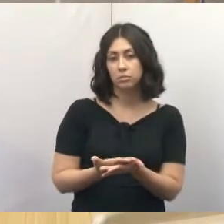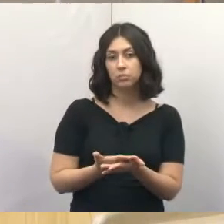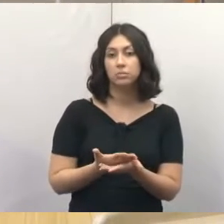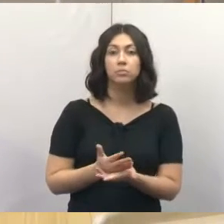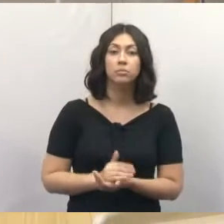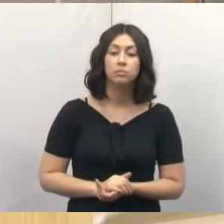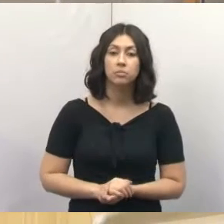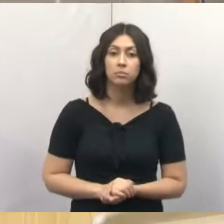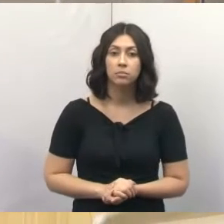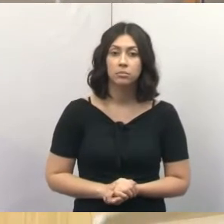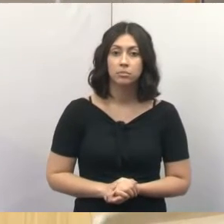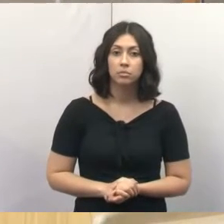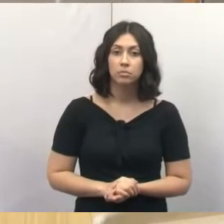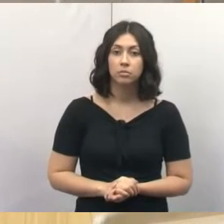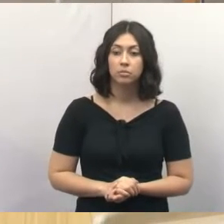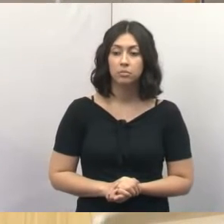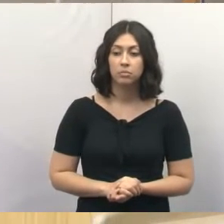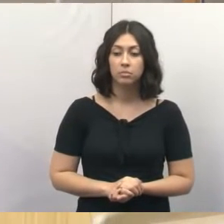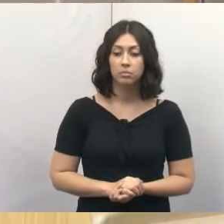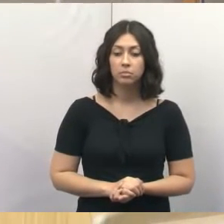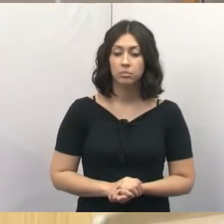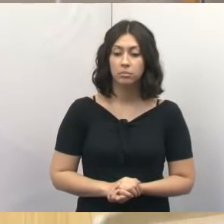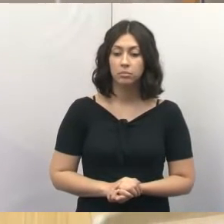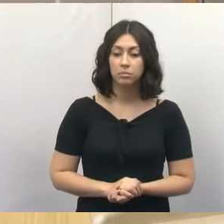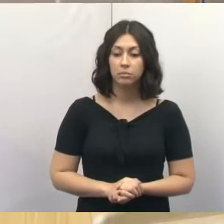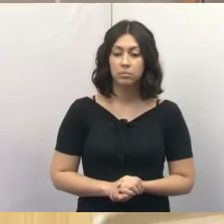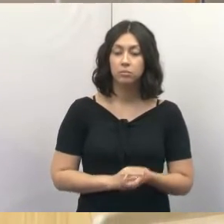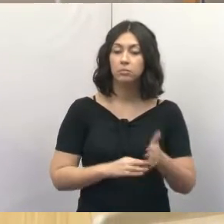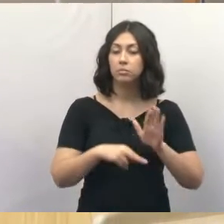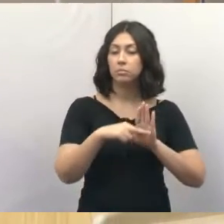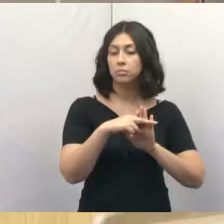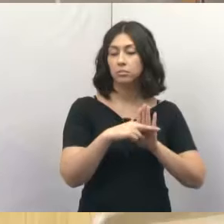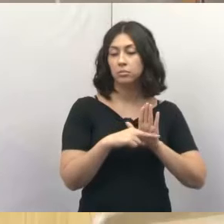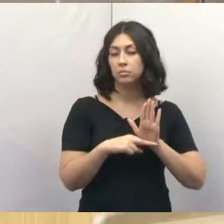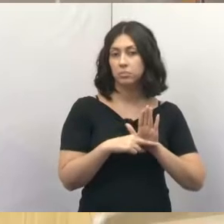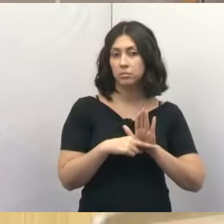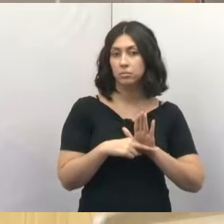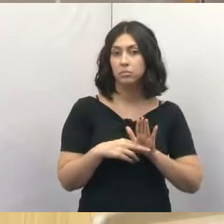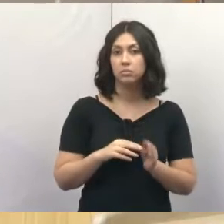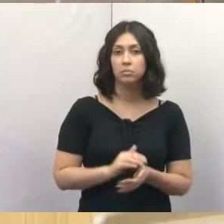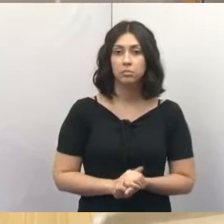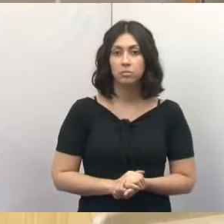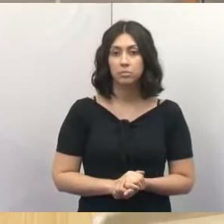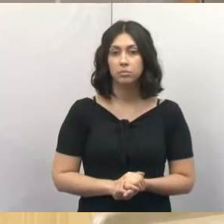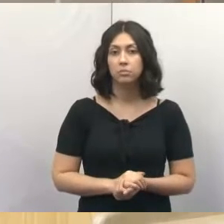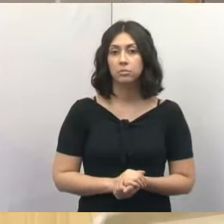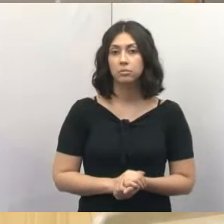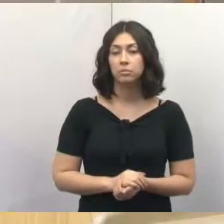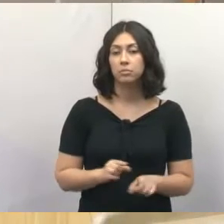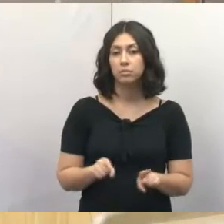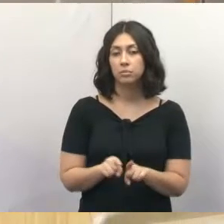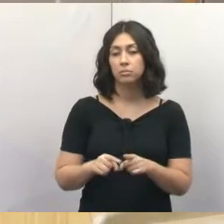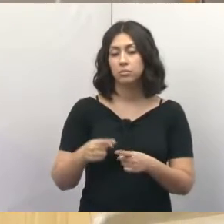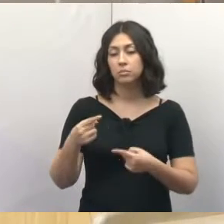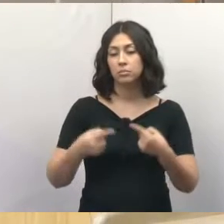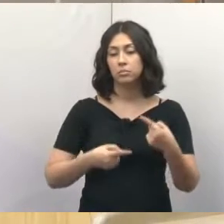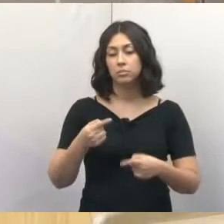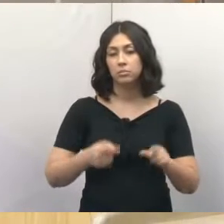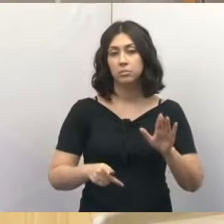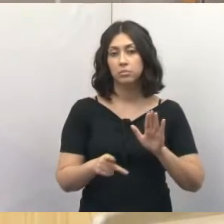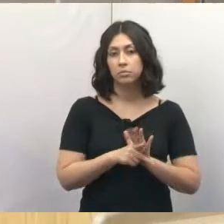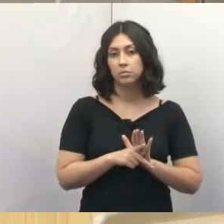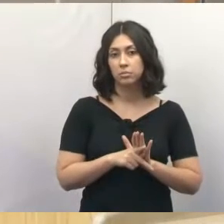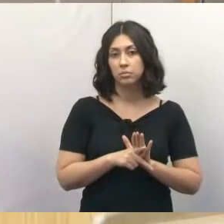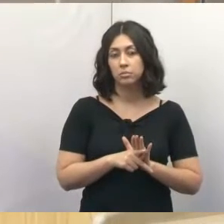precedentes, capítulo 2 da questão de ordem, capítulo 3 da política interna, título 12